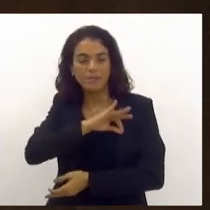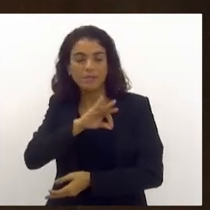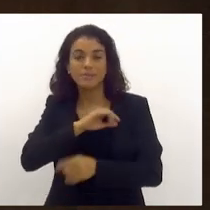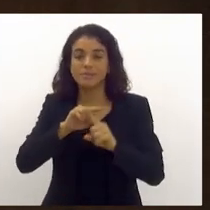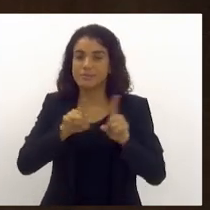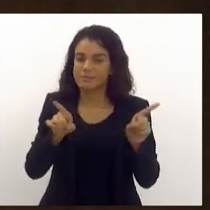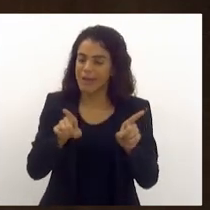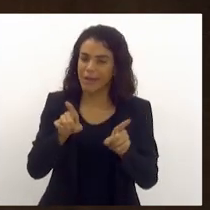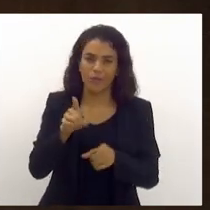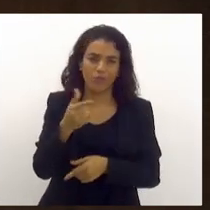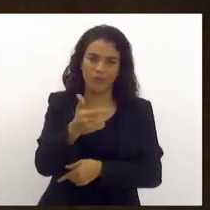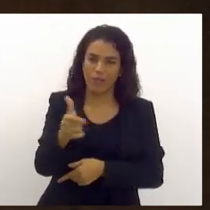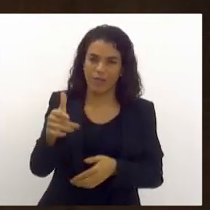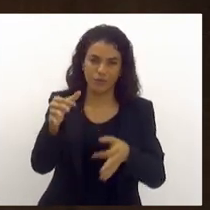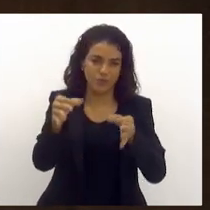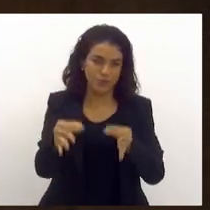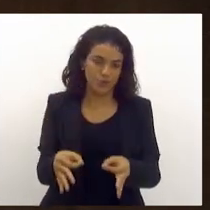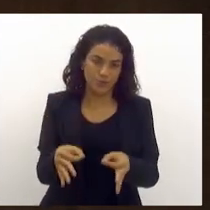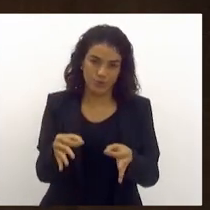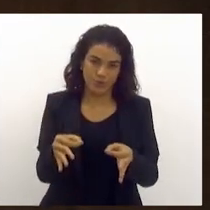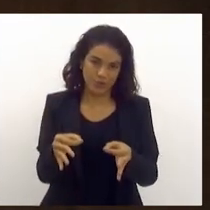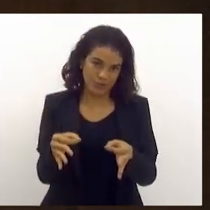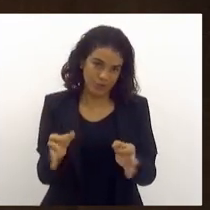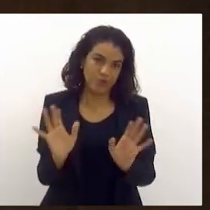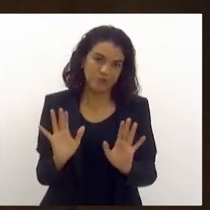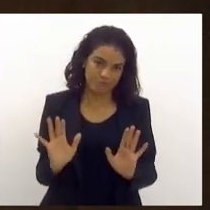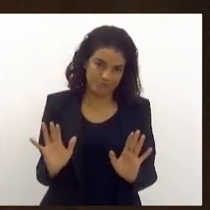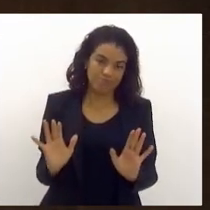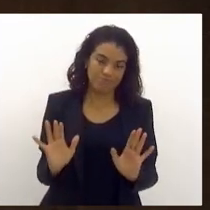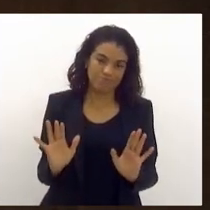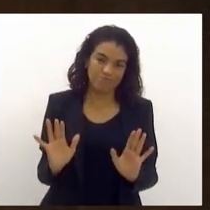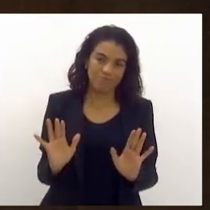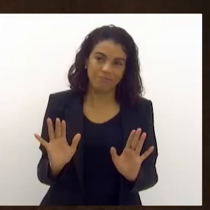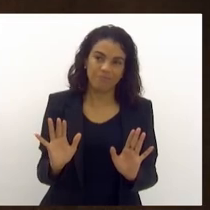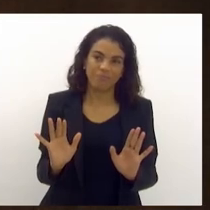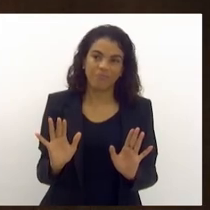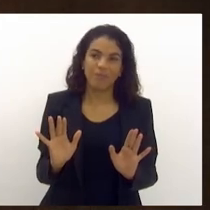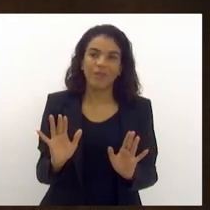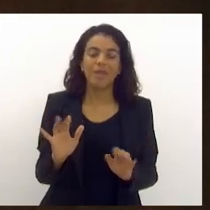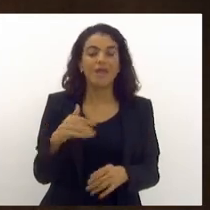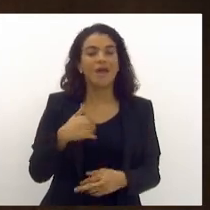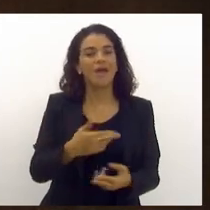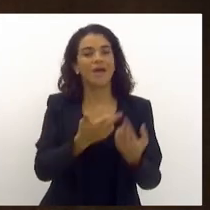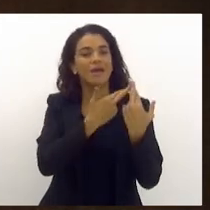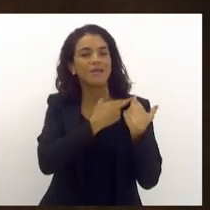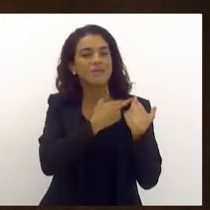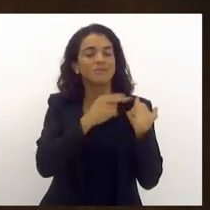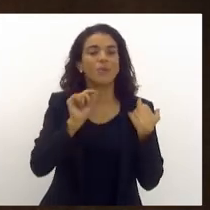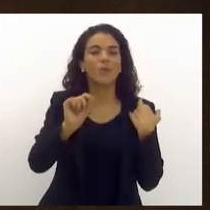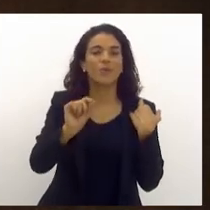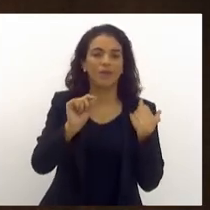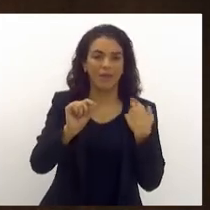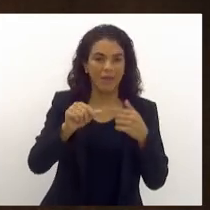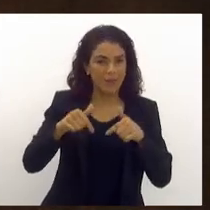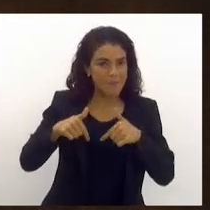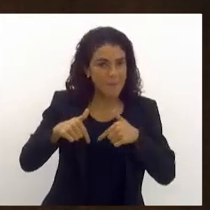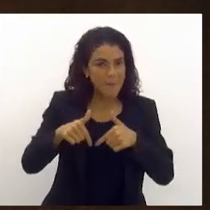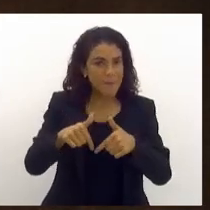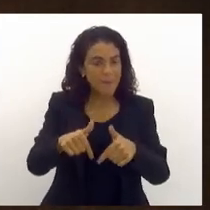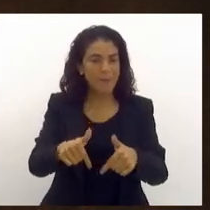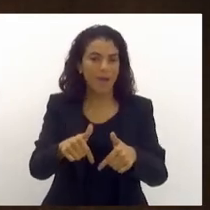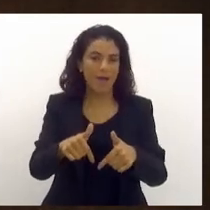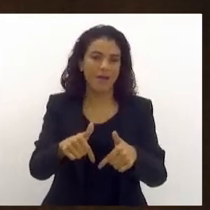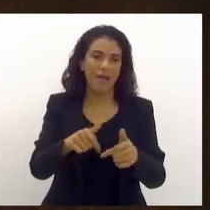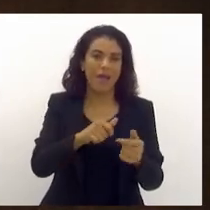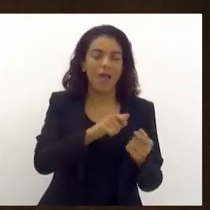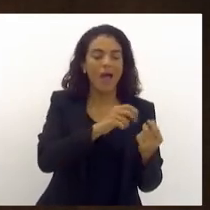eu acho que seria injusto esse caminho ser conduzido dessa forma e a responsabilidade ser efetiva e completamente